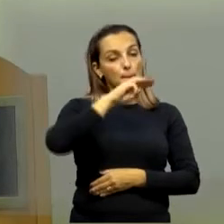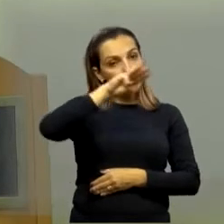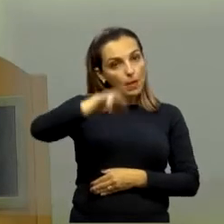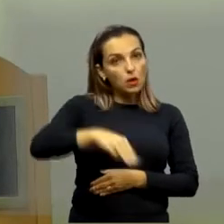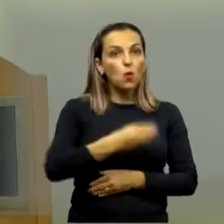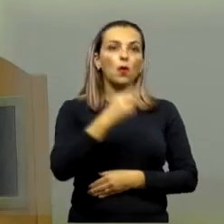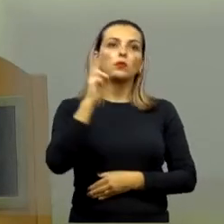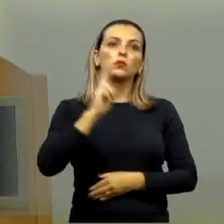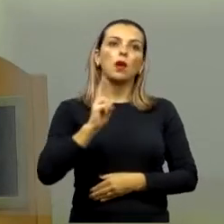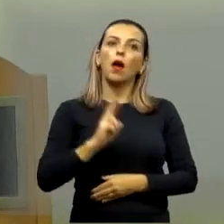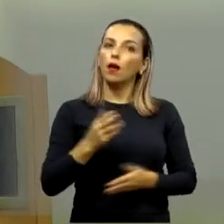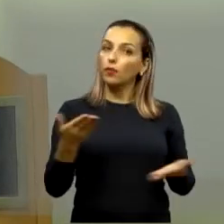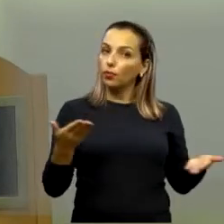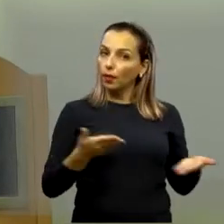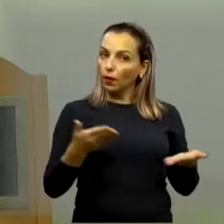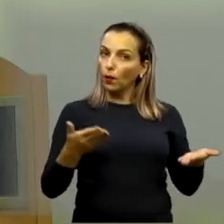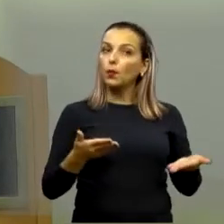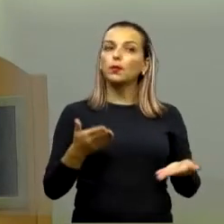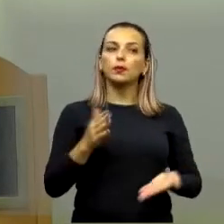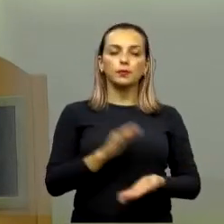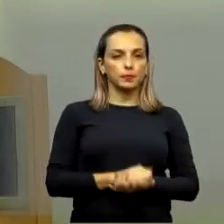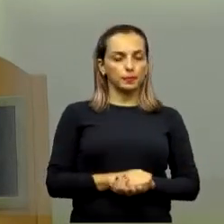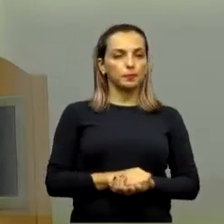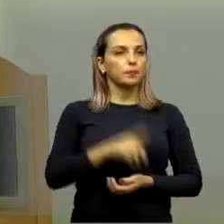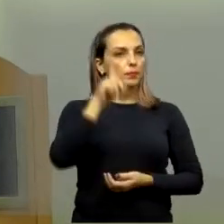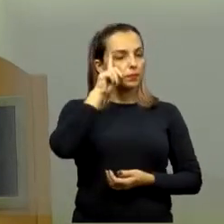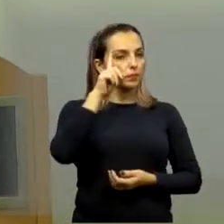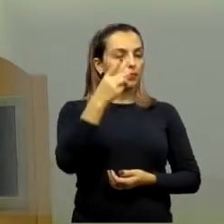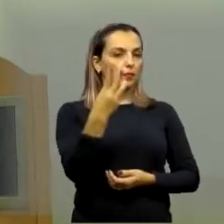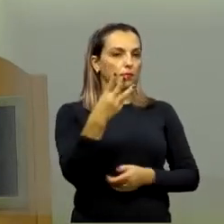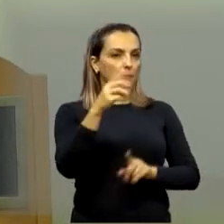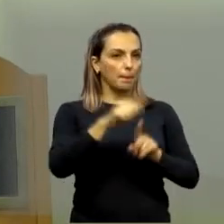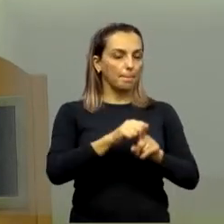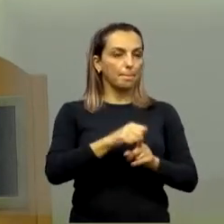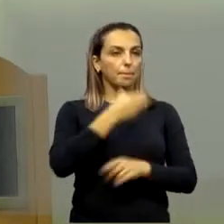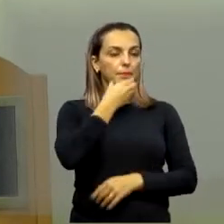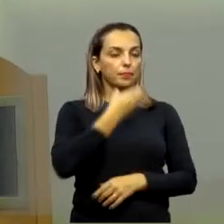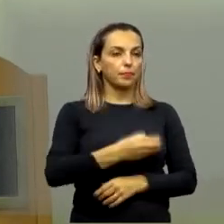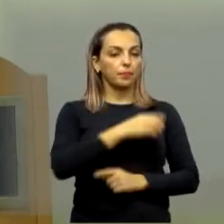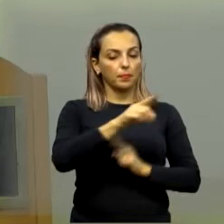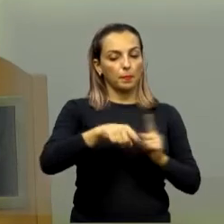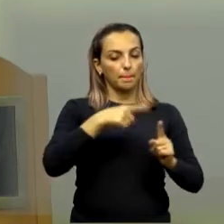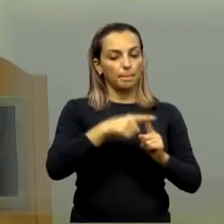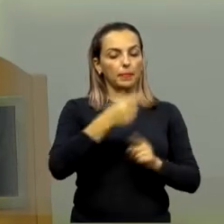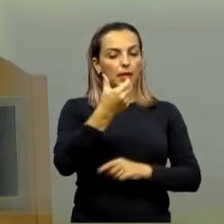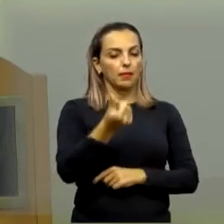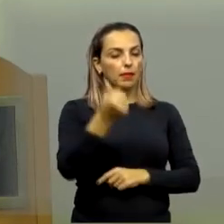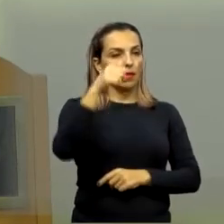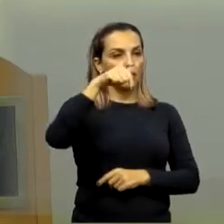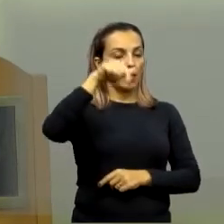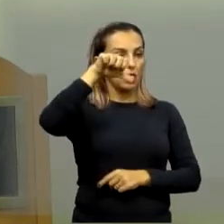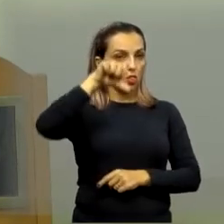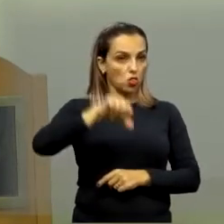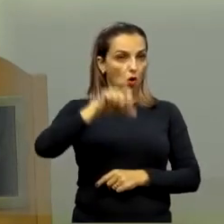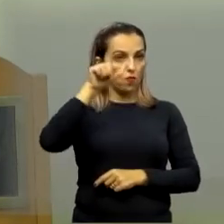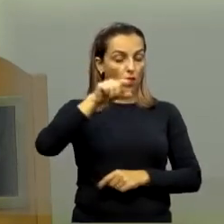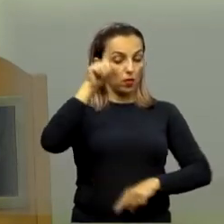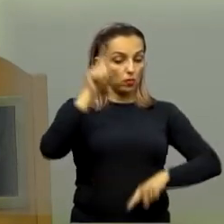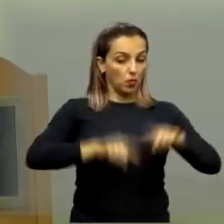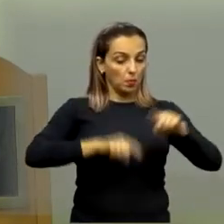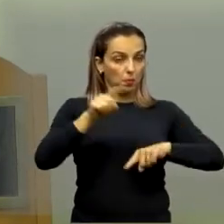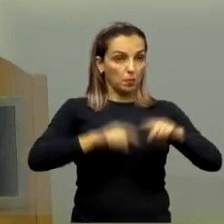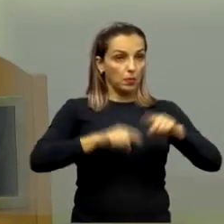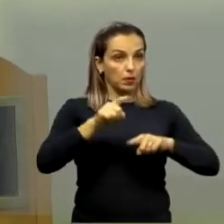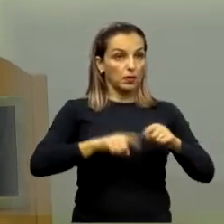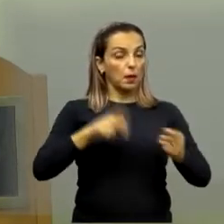só agora e dia três de dezembro mas 679 para aquisição de equipamentos e materiais permanentes